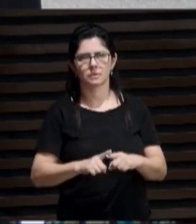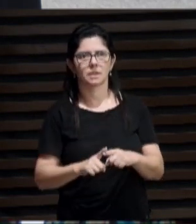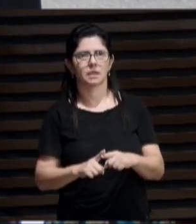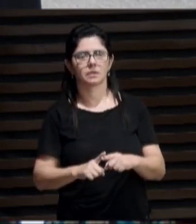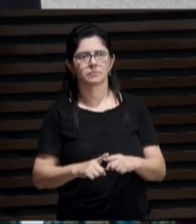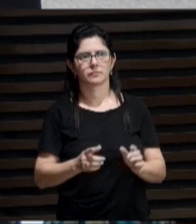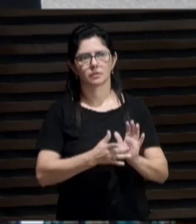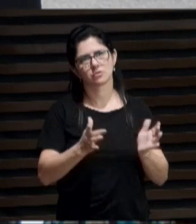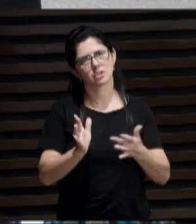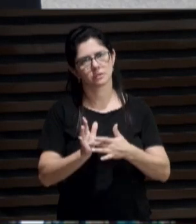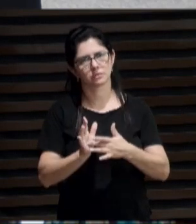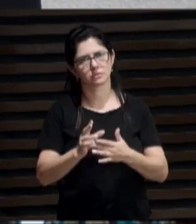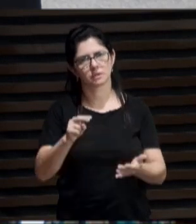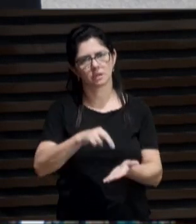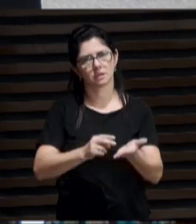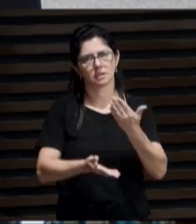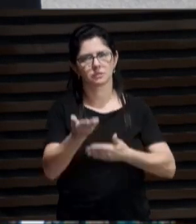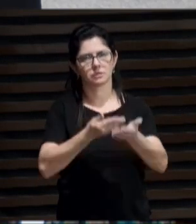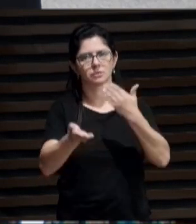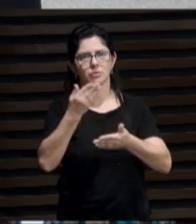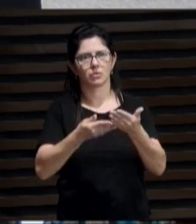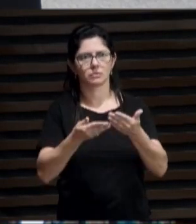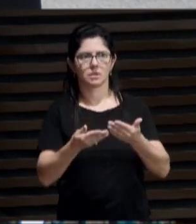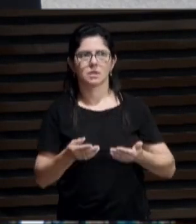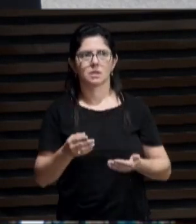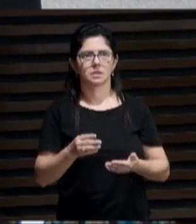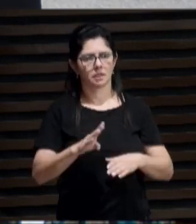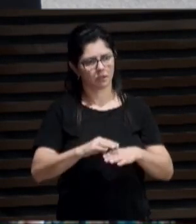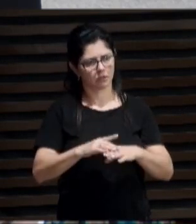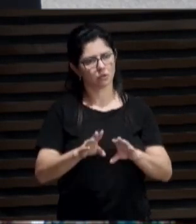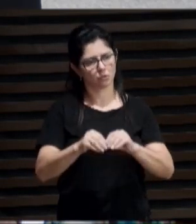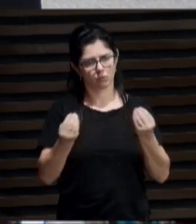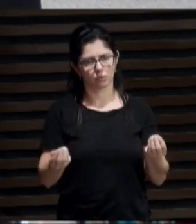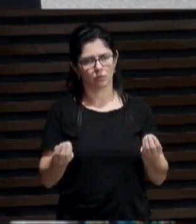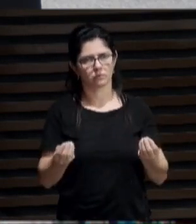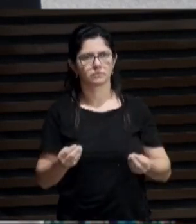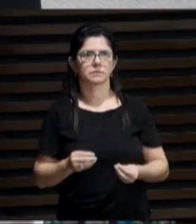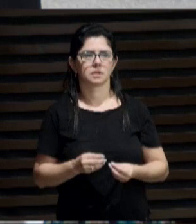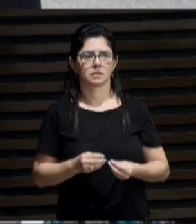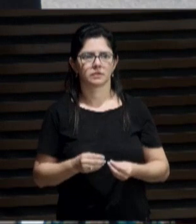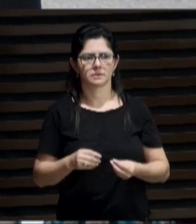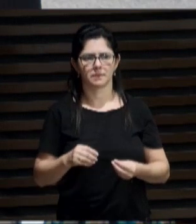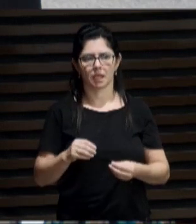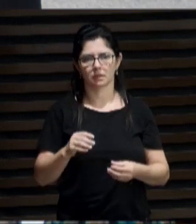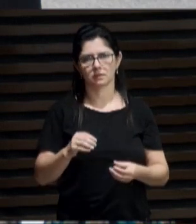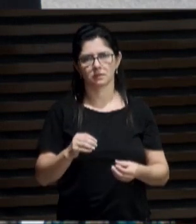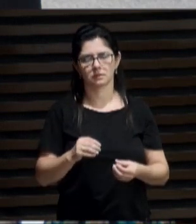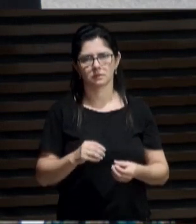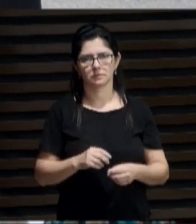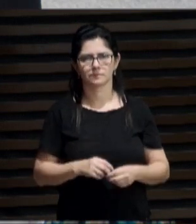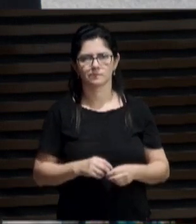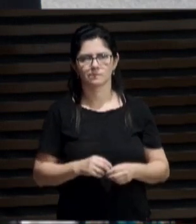ressuscitou, que curou, que fez tantos milagres, que tinha à sua disposição